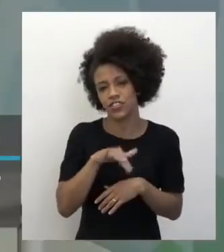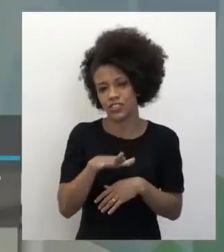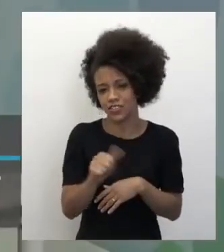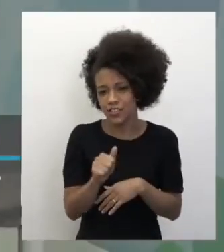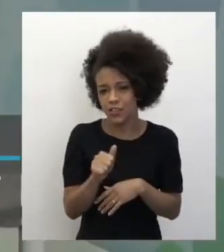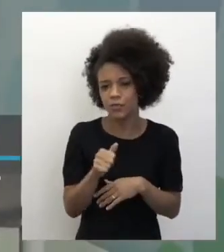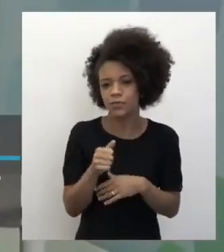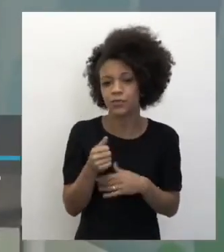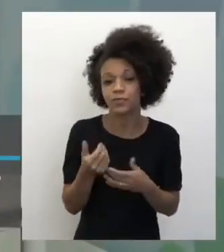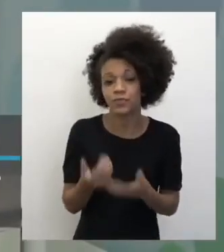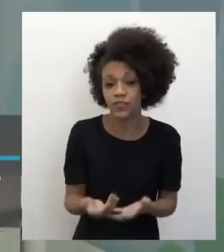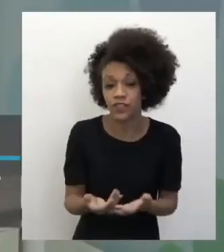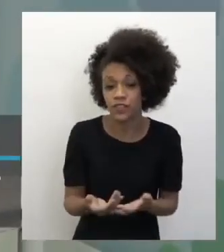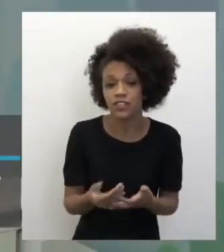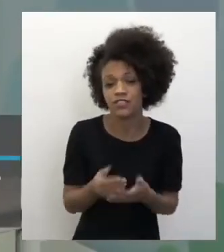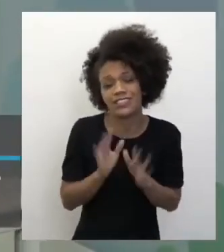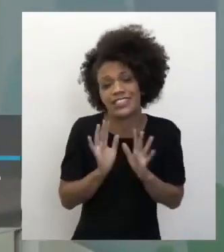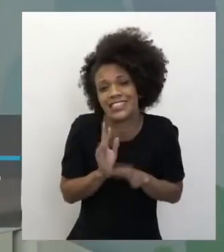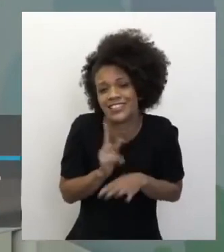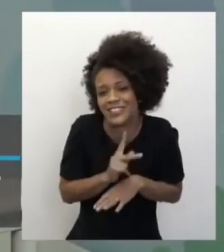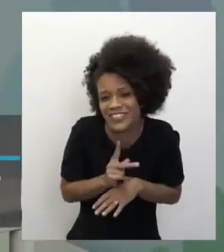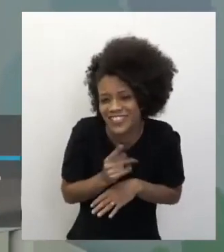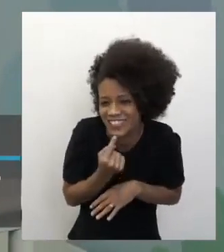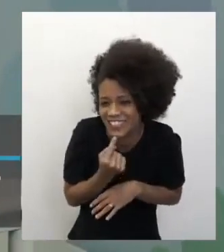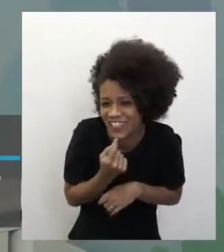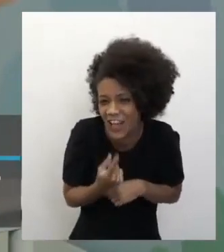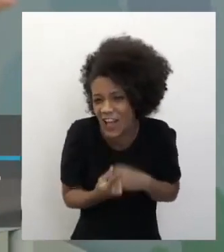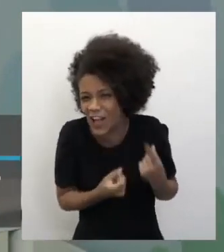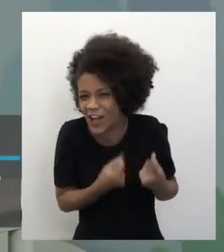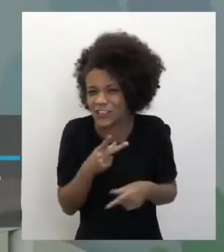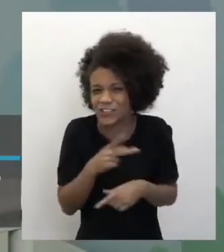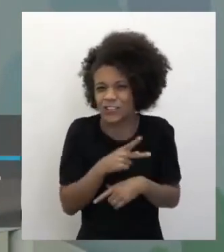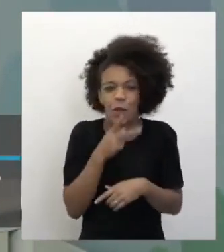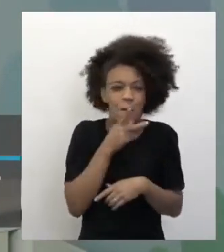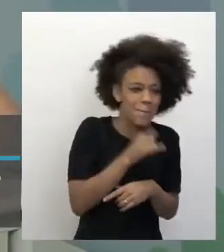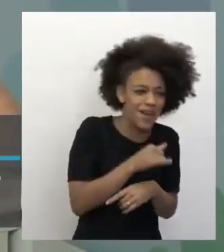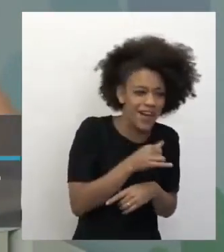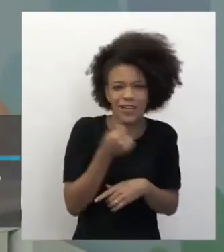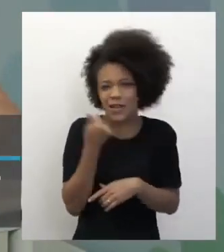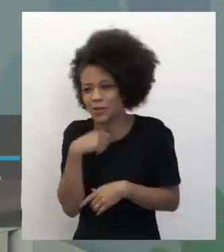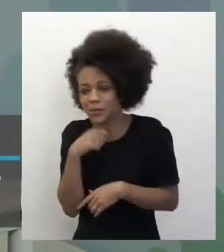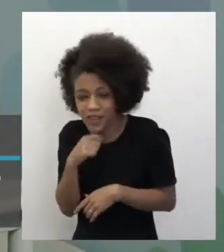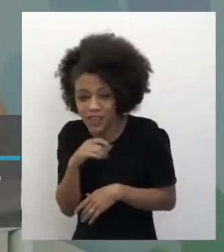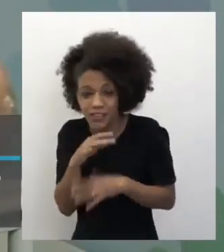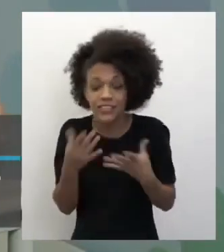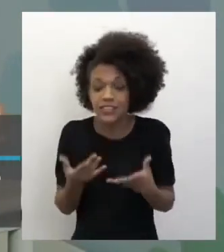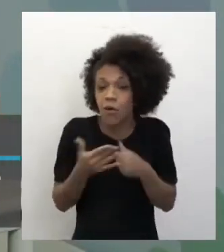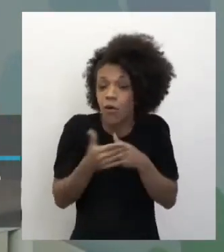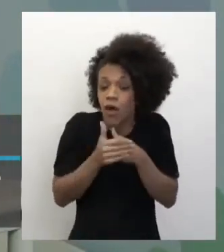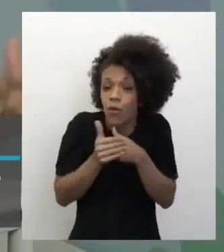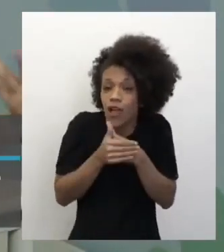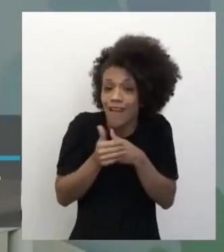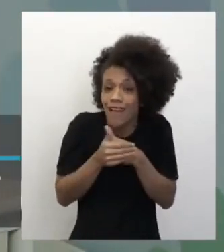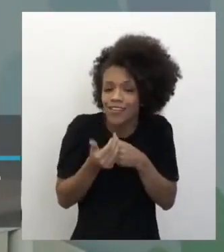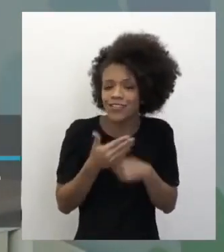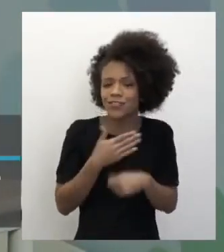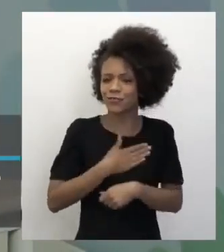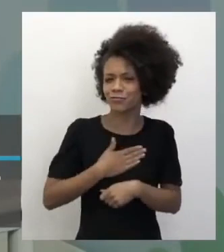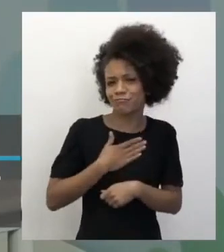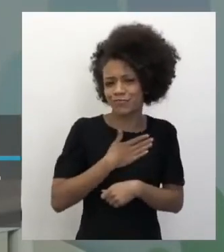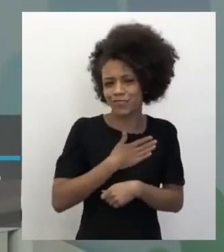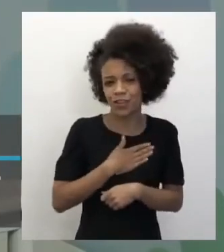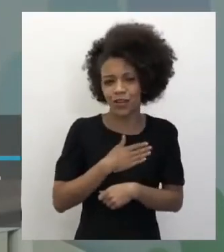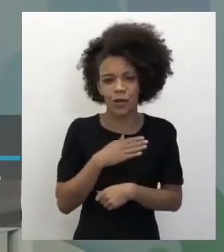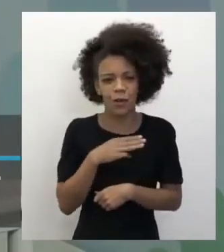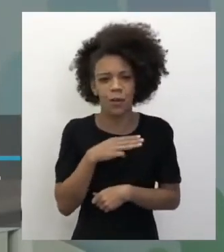reforçando-a, vieram aqui. Professora, eu já chamei alguns professores de pai e mãe, que tá aqui, é aquele trato afetivo tão gostoso, né? Ô